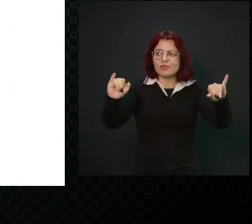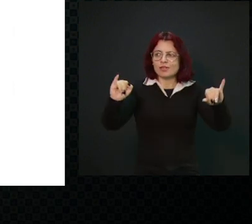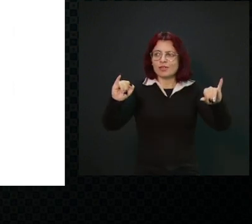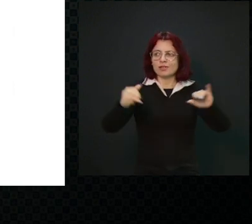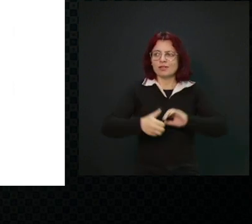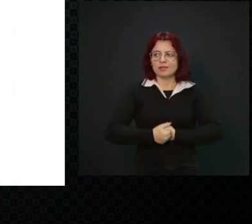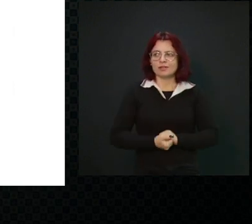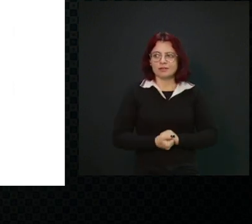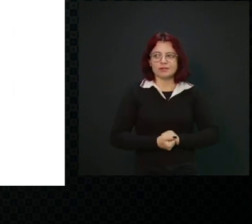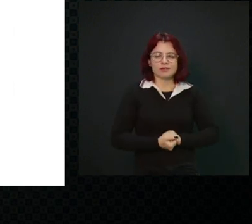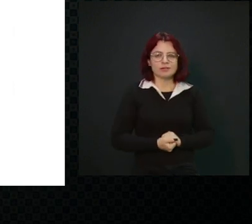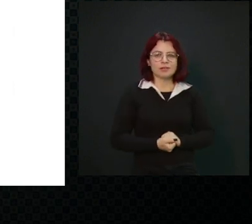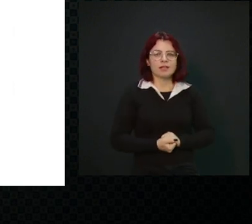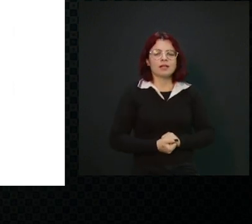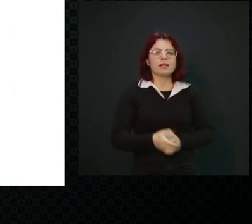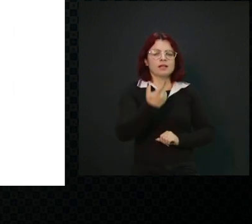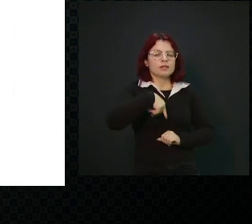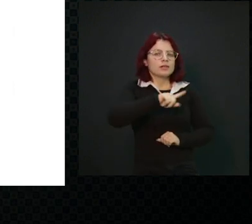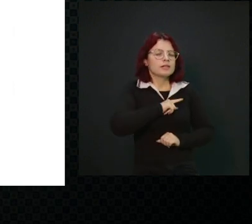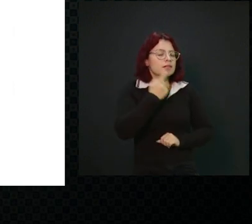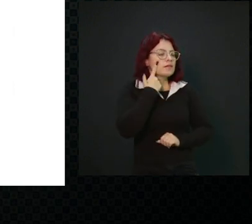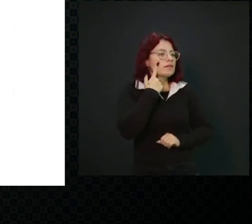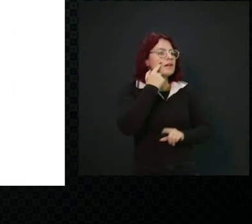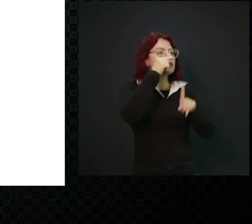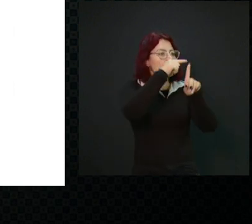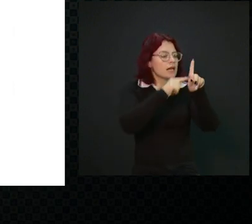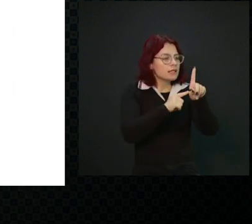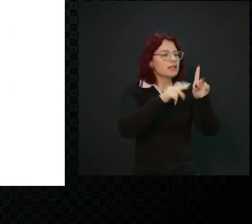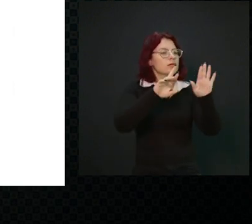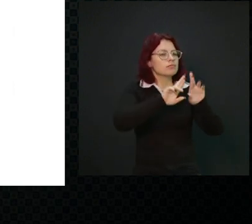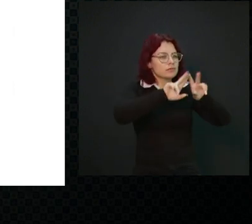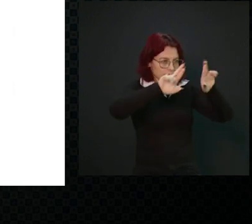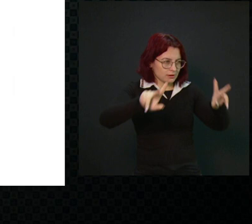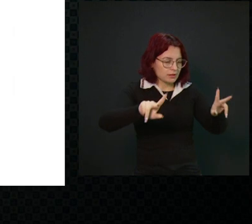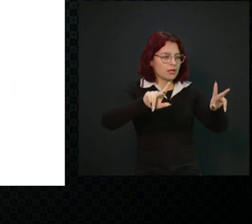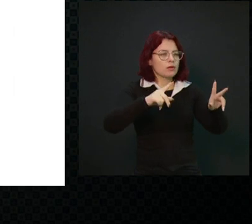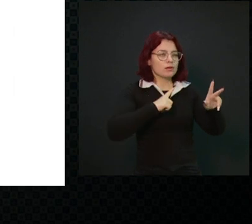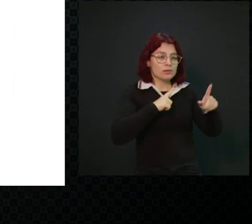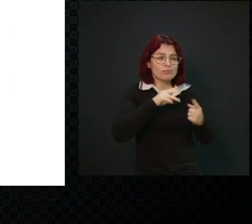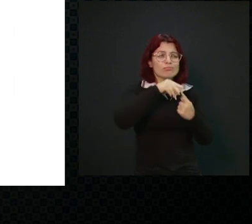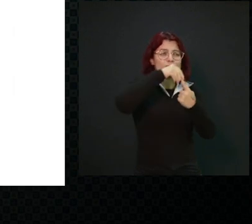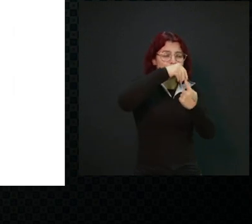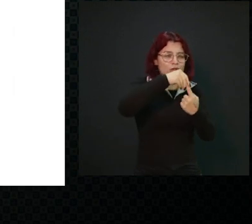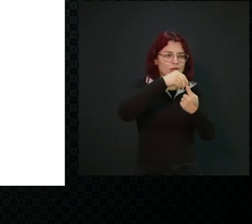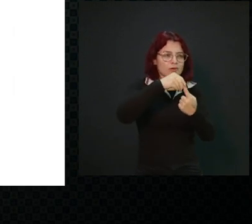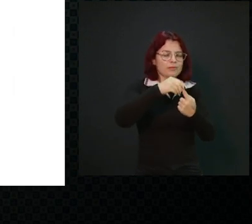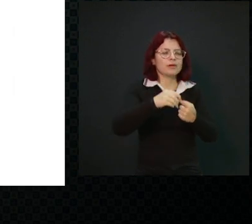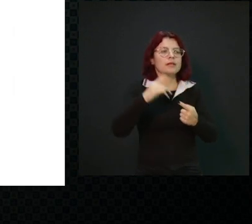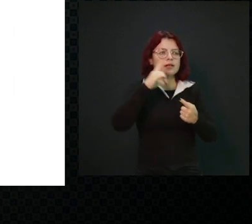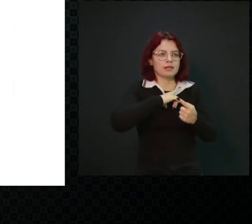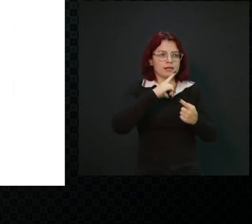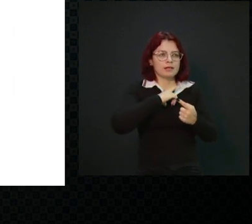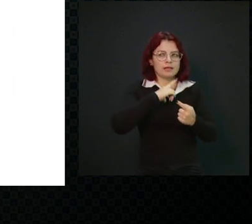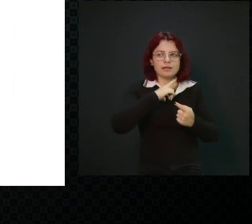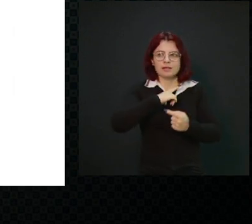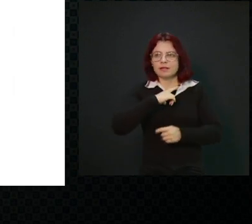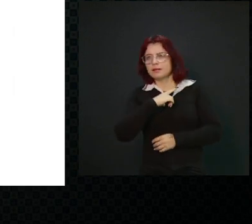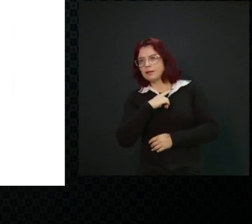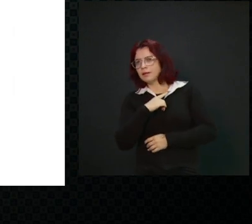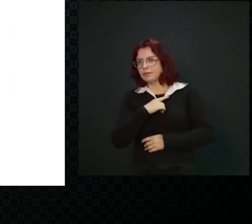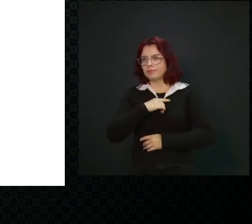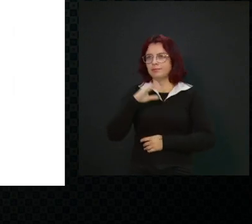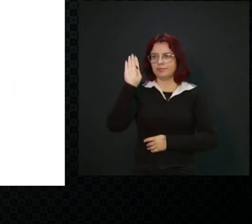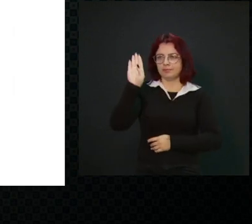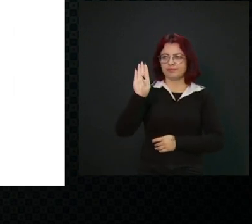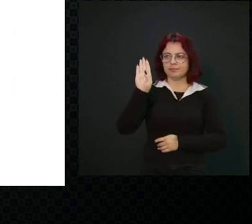é realmente, ele caracteriza a surdo-cegueira como única. Então, é a configuração de mão em B, e ela